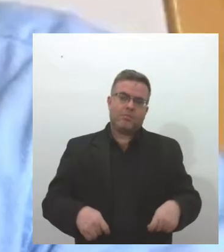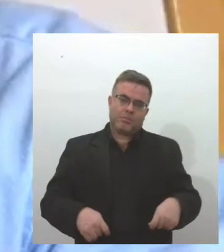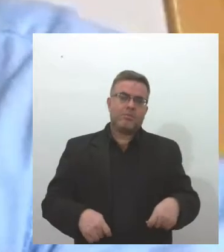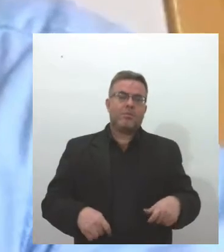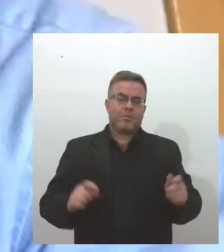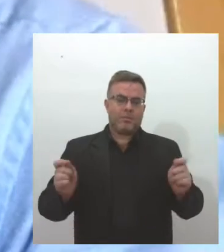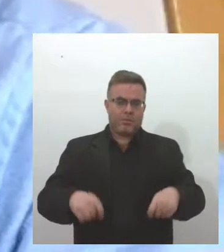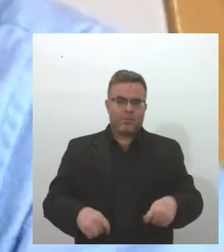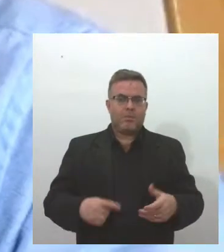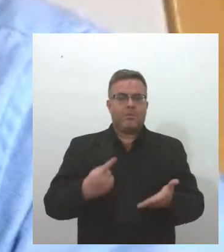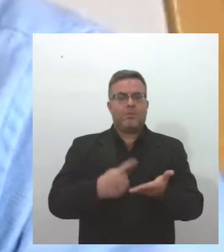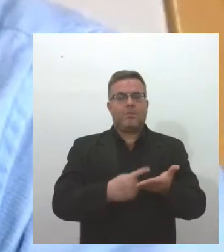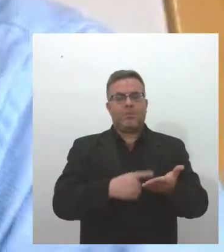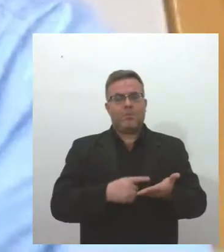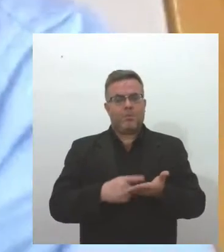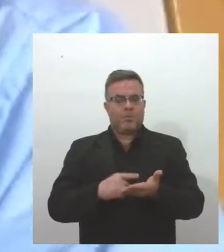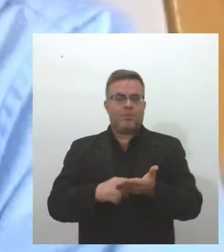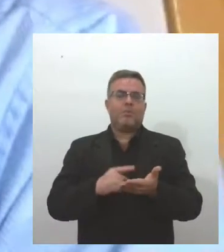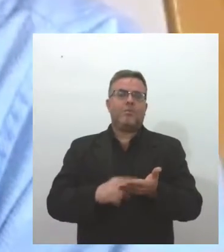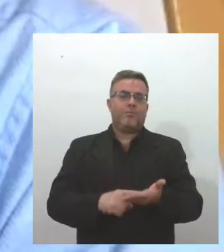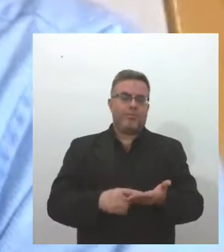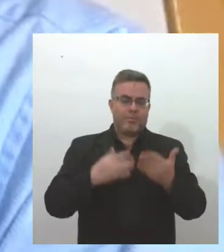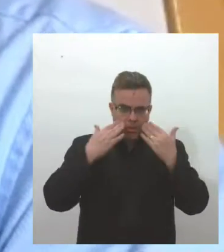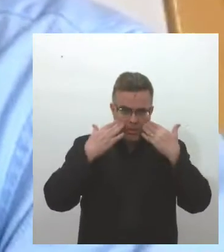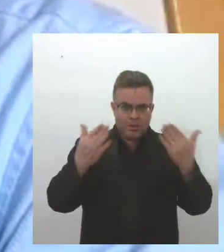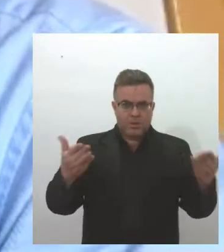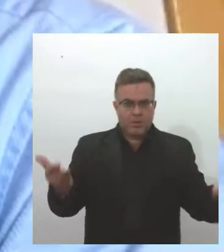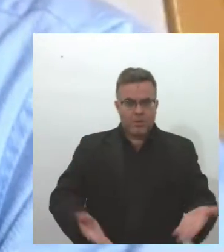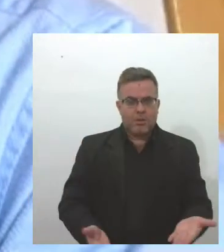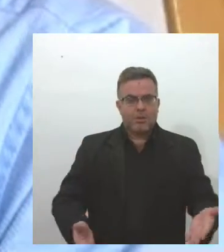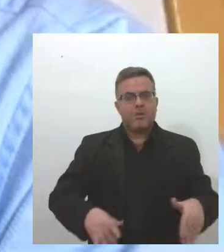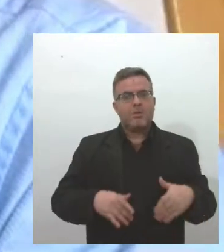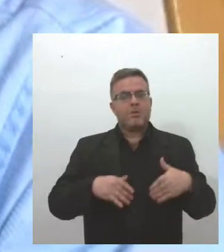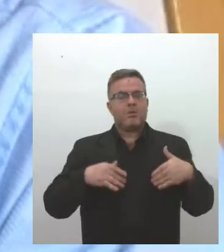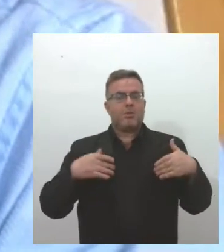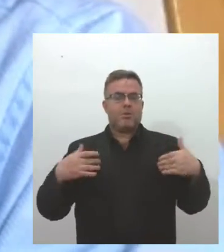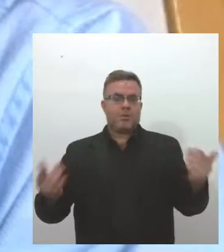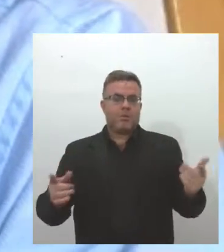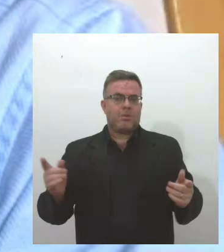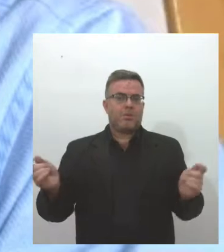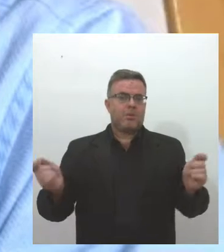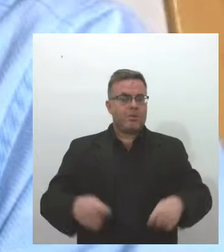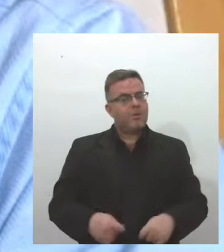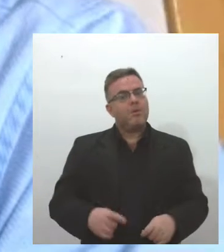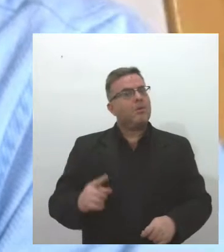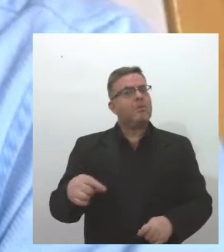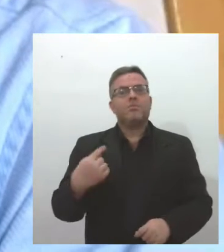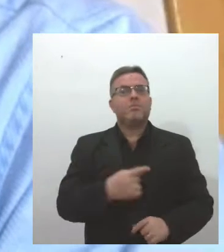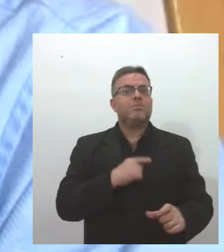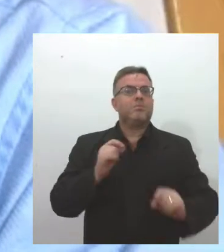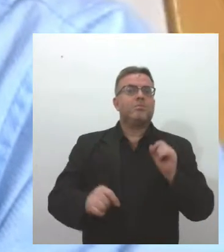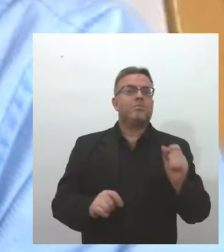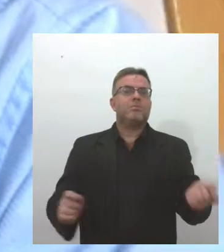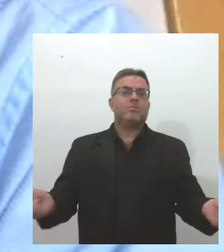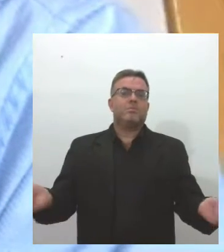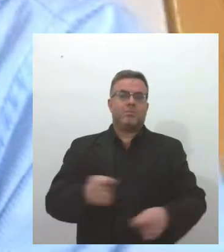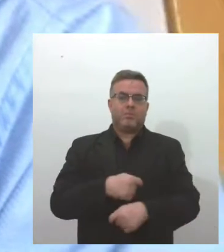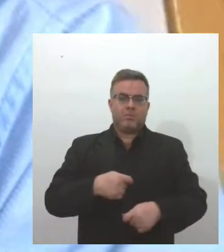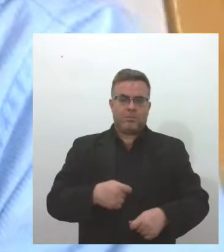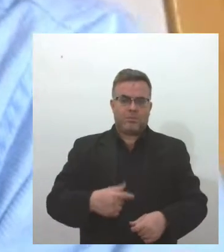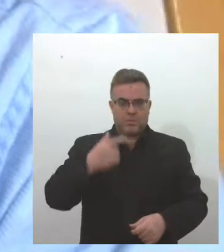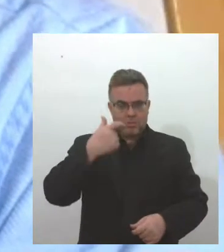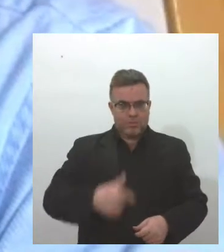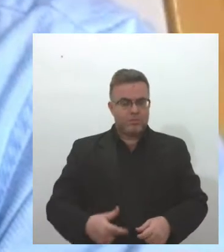possa ter mais evidência no mercado nacional, mas nós temos sim grandes possibilidades, e eu estou